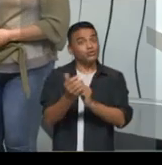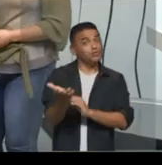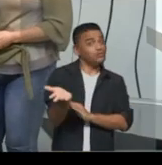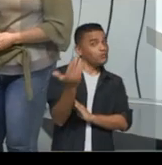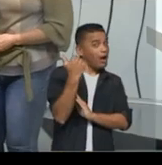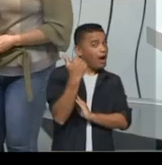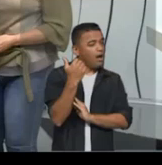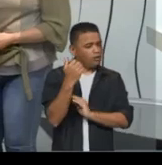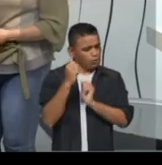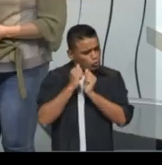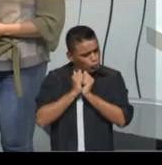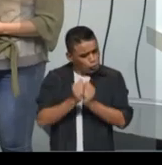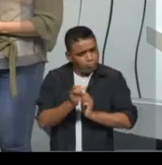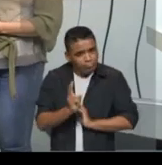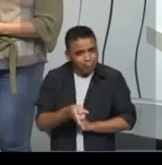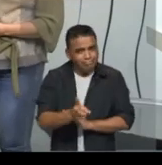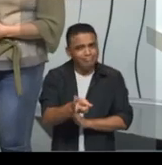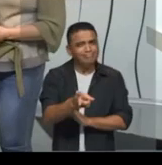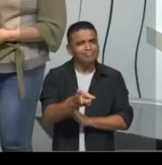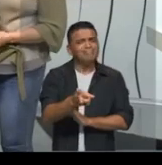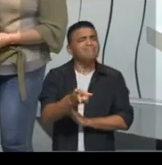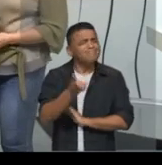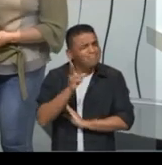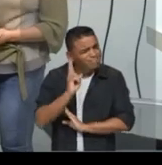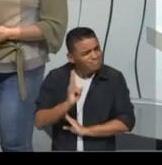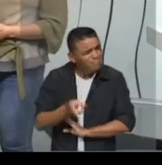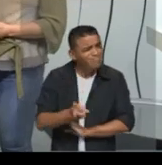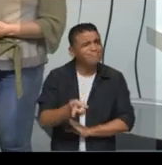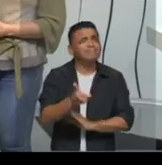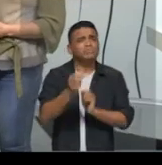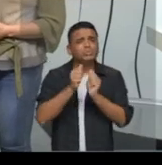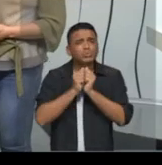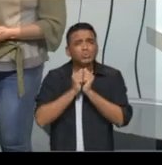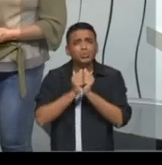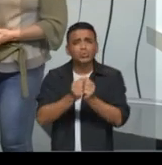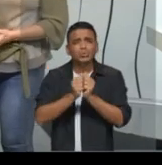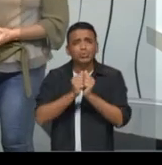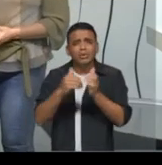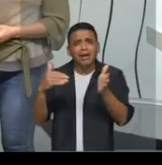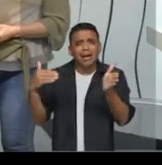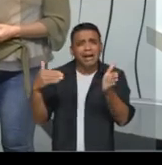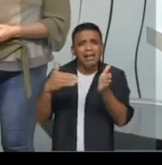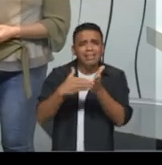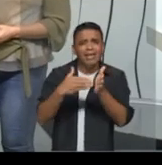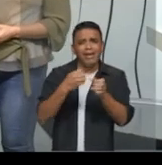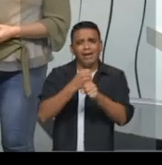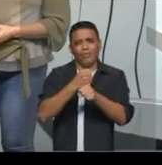nessa juntos. Estaremos sempre juntos até o